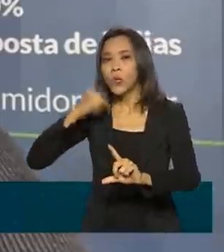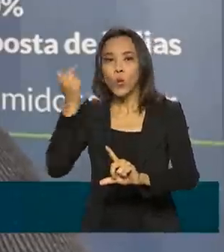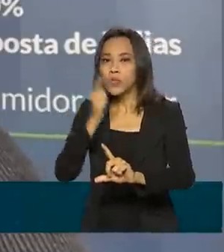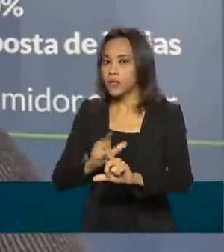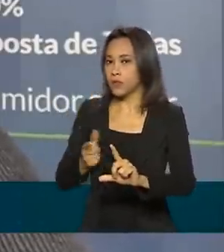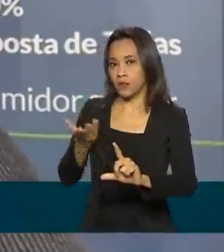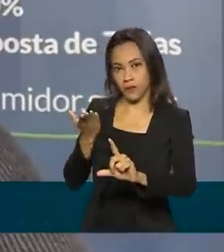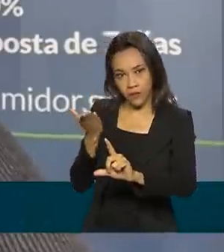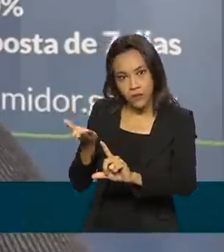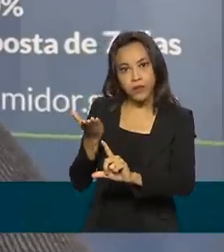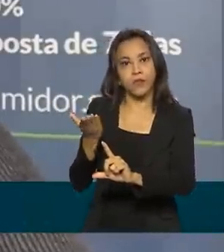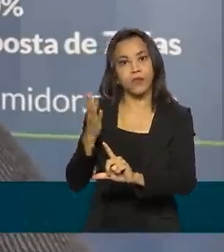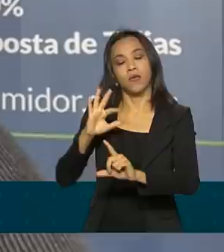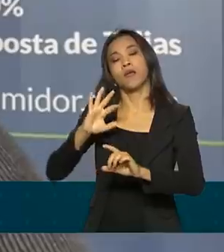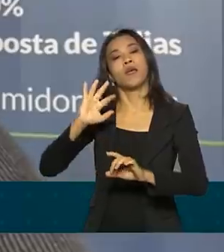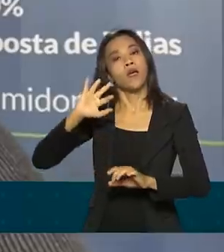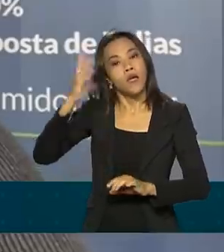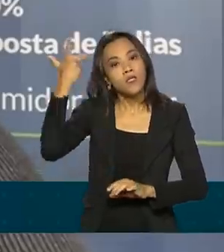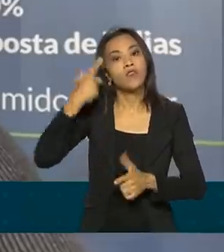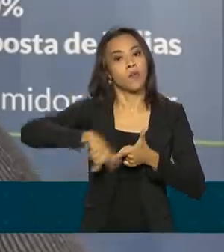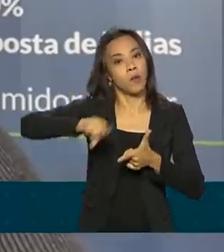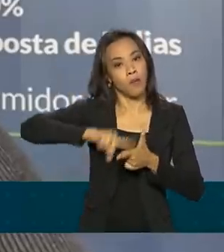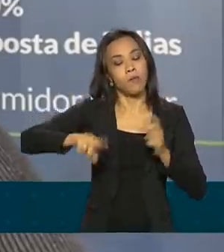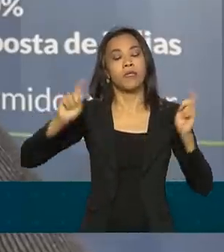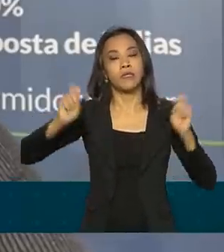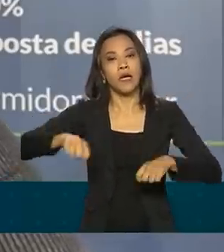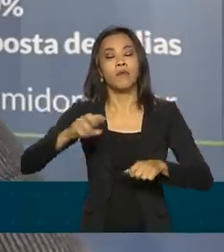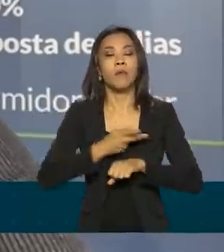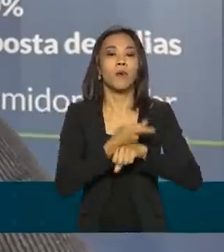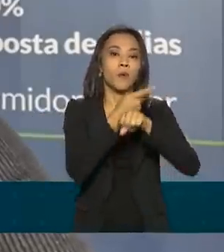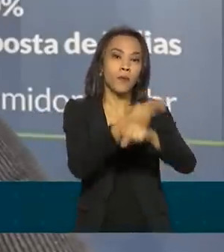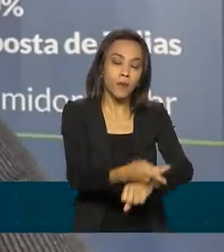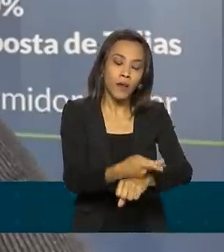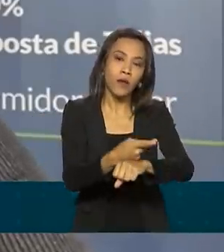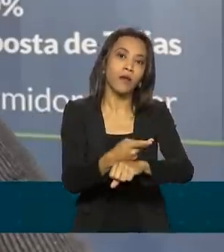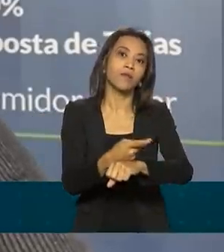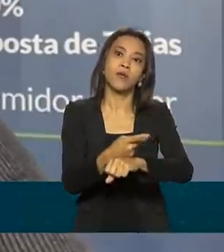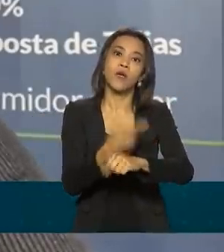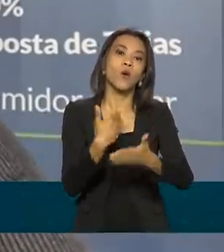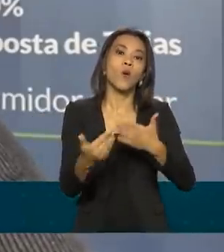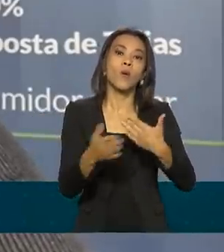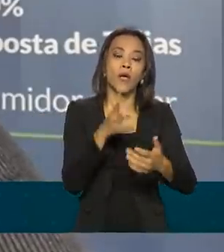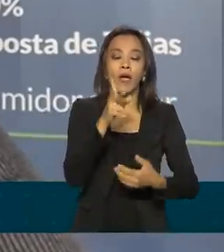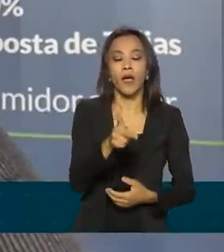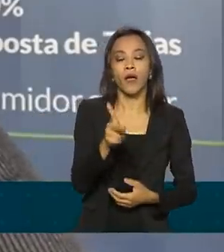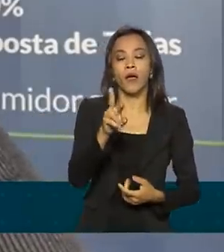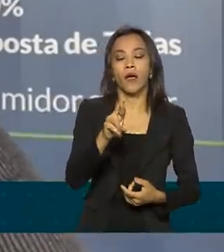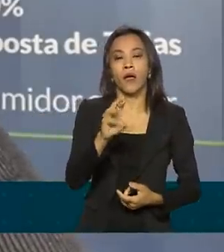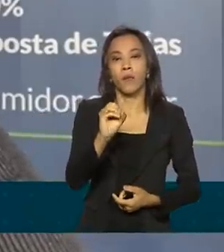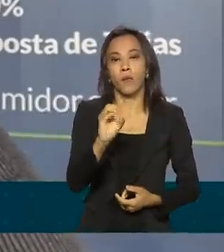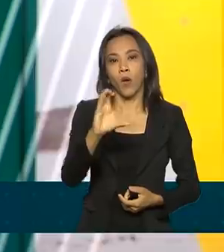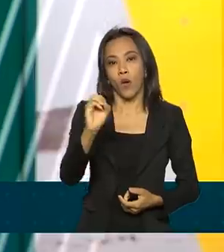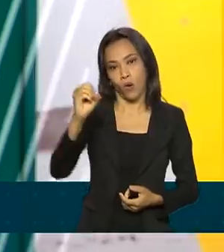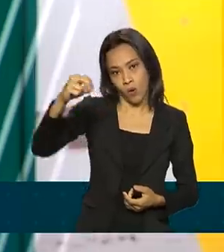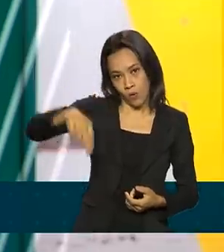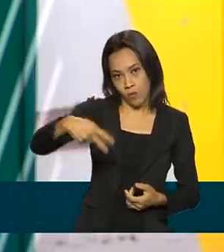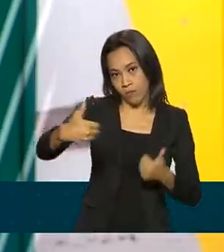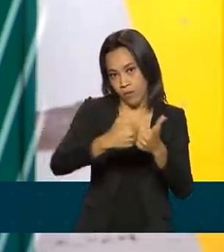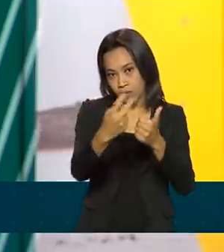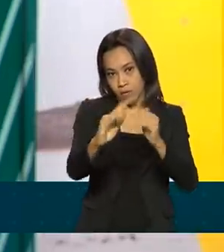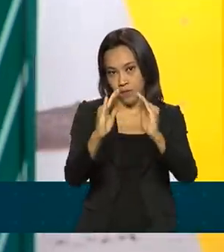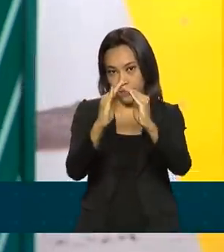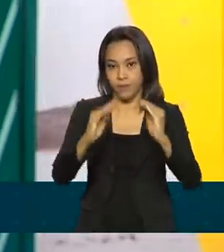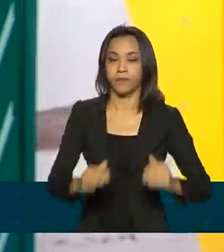dentro ali resolver o seu problema também é possível Procurar todo e qualquer proposta seja mais próximo à sua residência